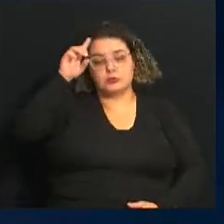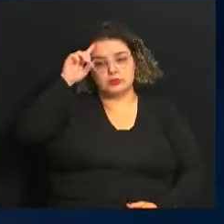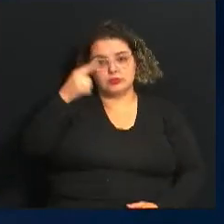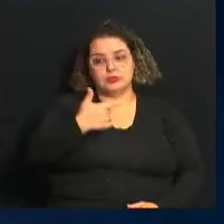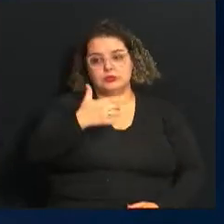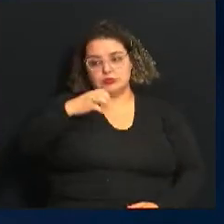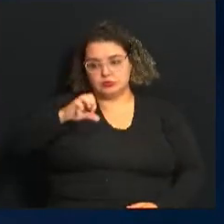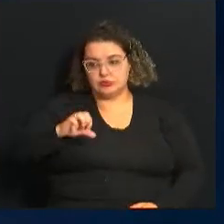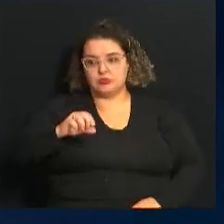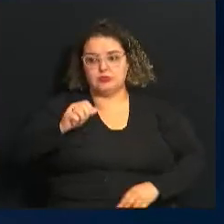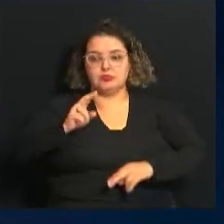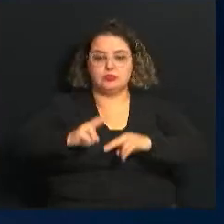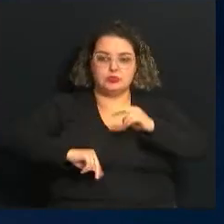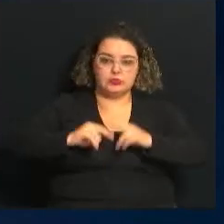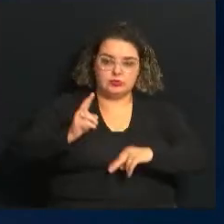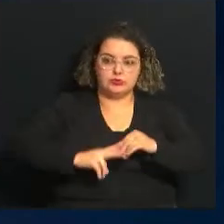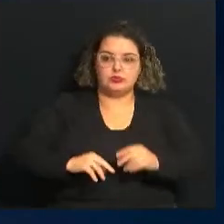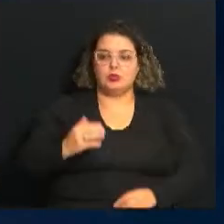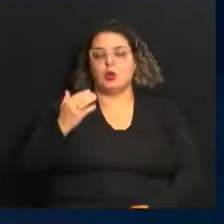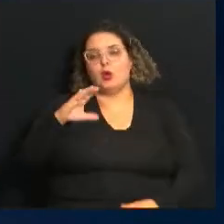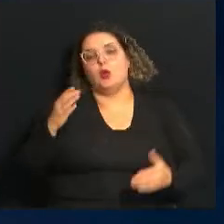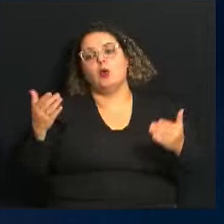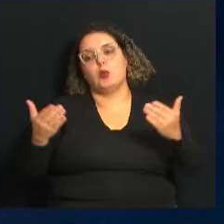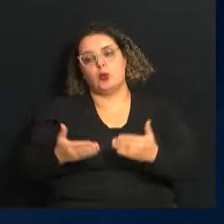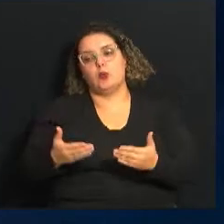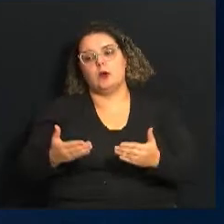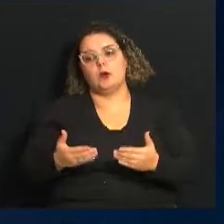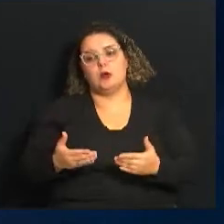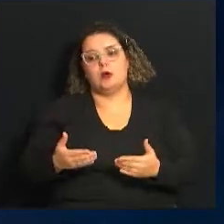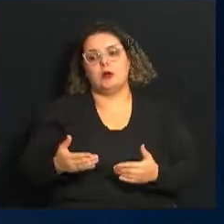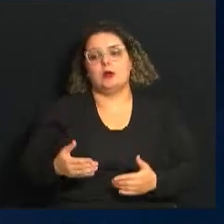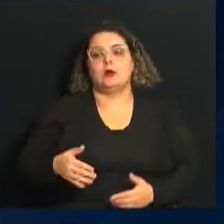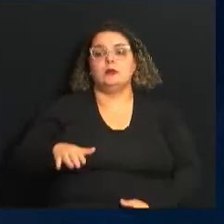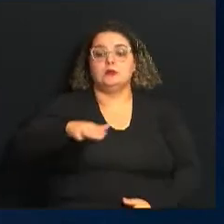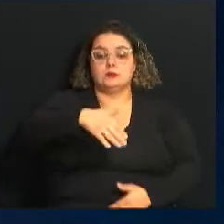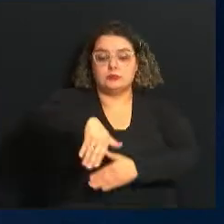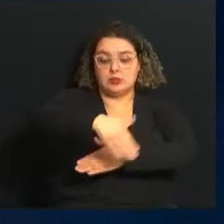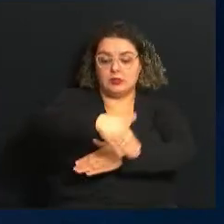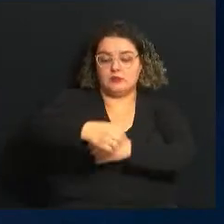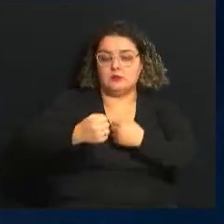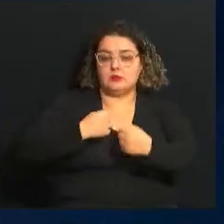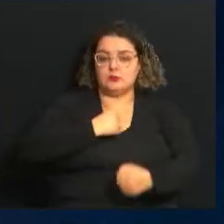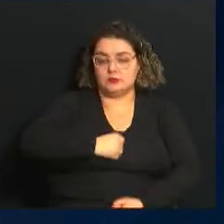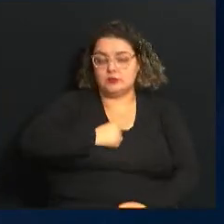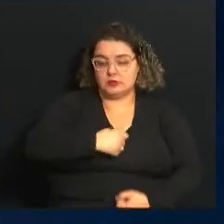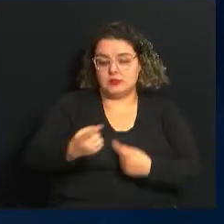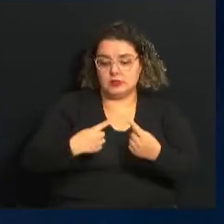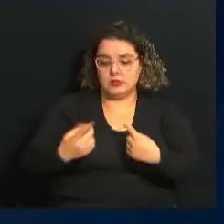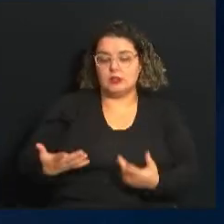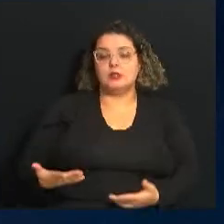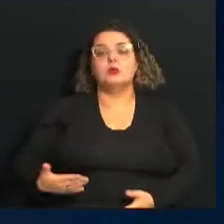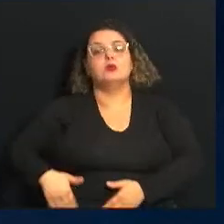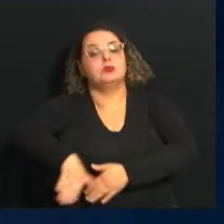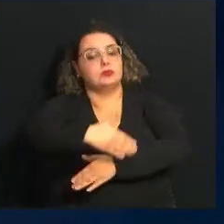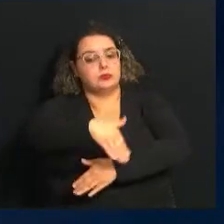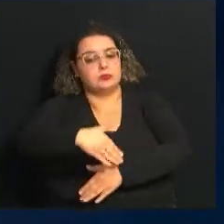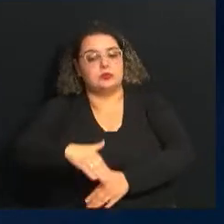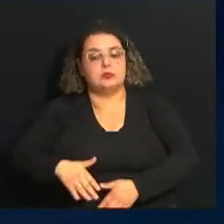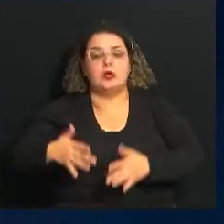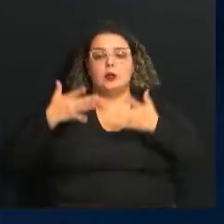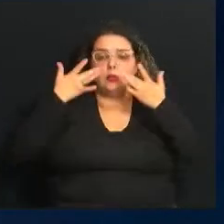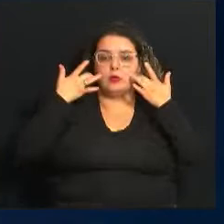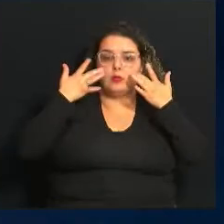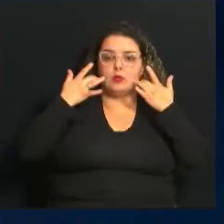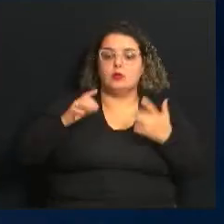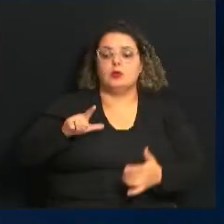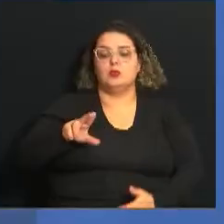e publicado hoje. Então, a partir de hoje, tanto na Avenida da Saudade, no I4, quanto na Lusitana, número